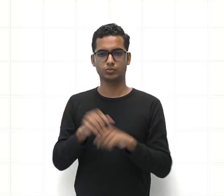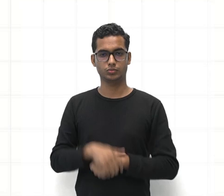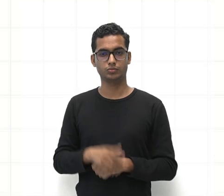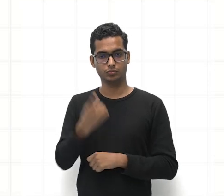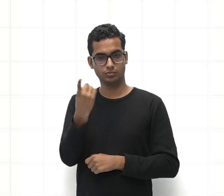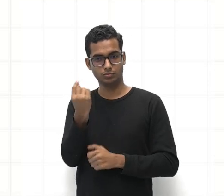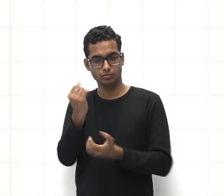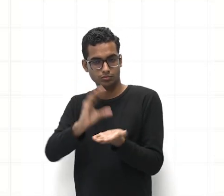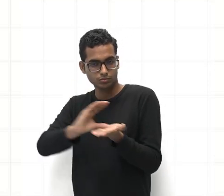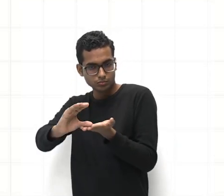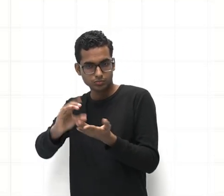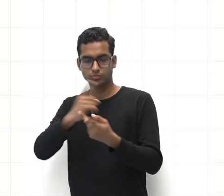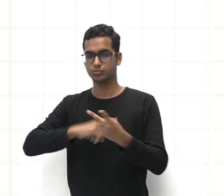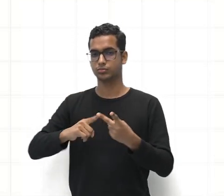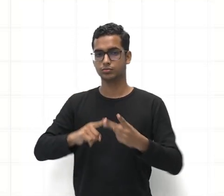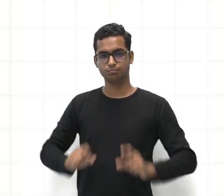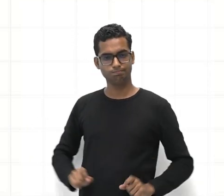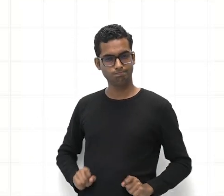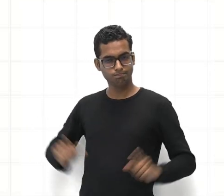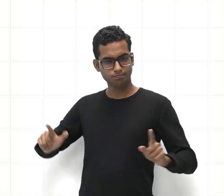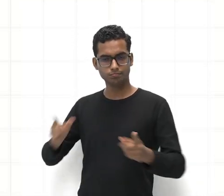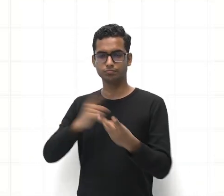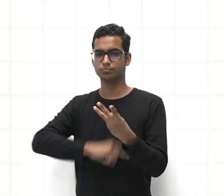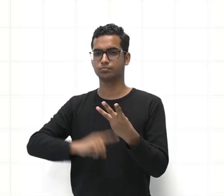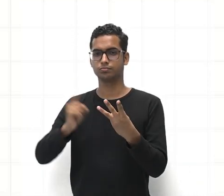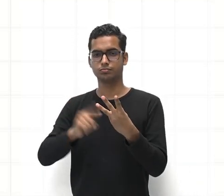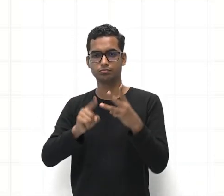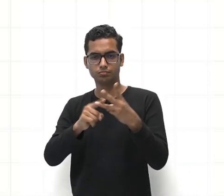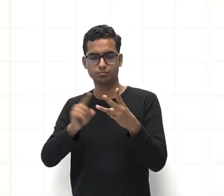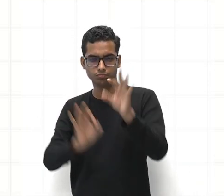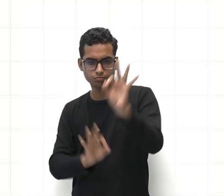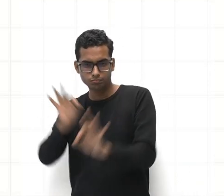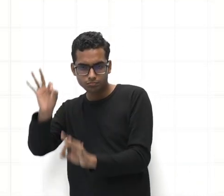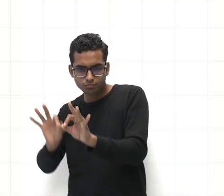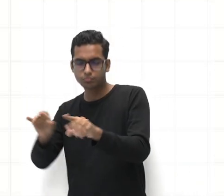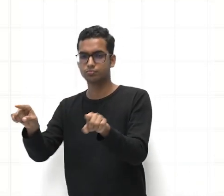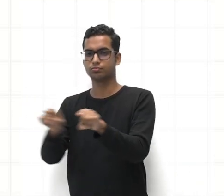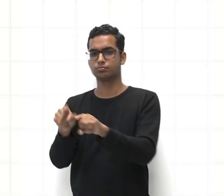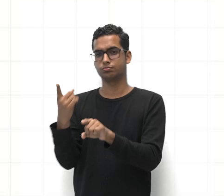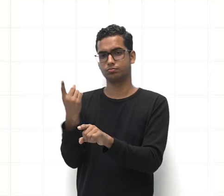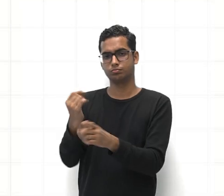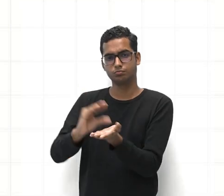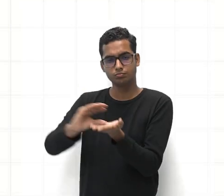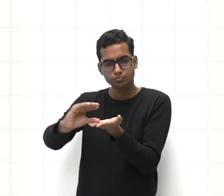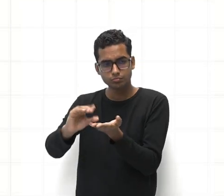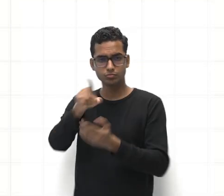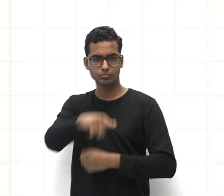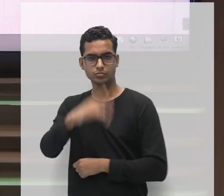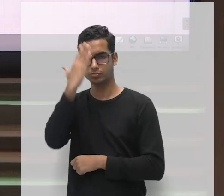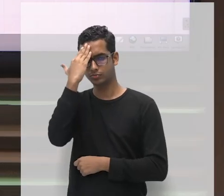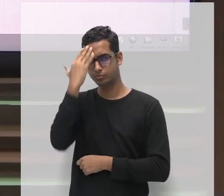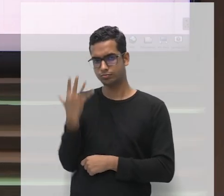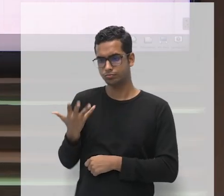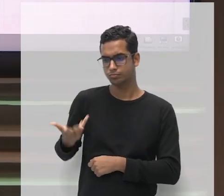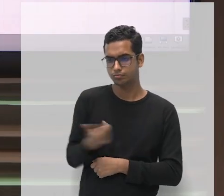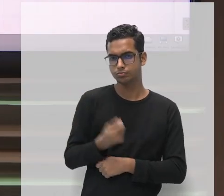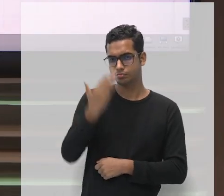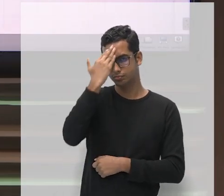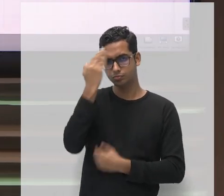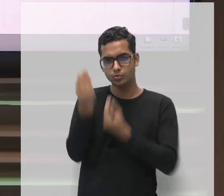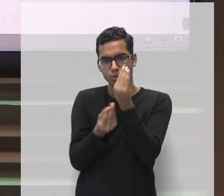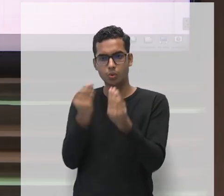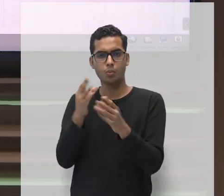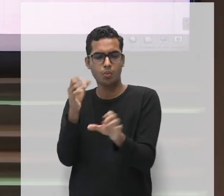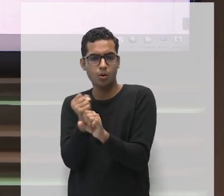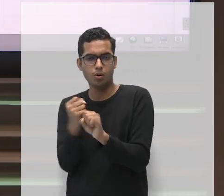planejamento financeiro. Então, quando você pega e domina a habilidade de calcular a